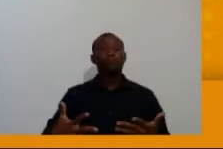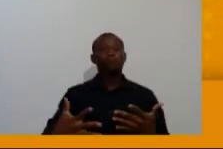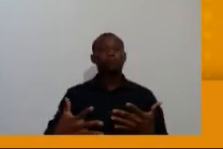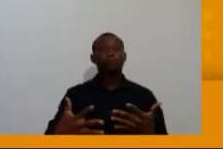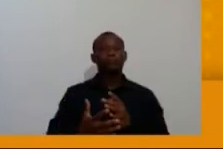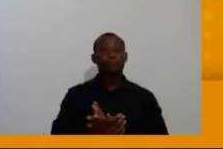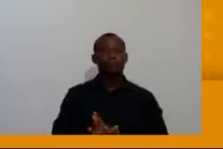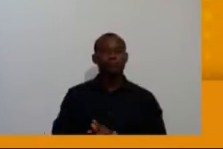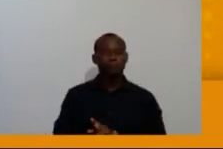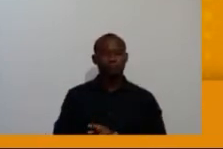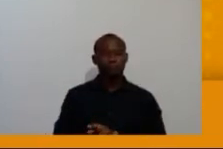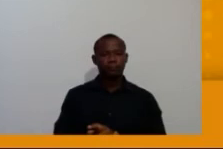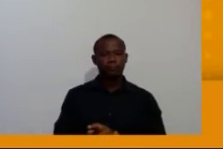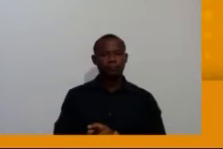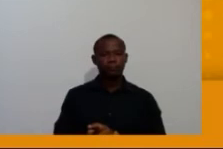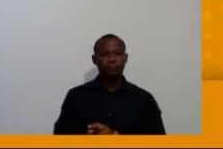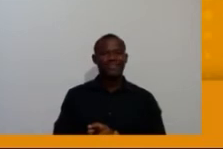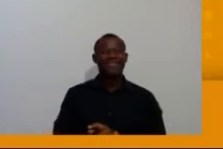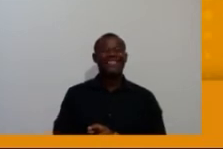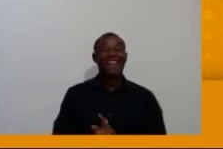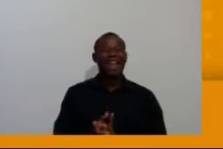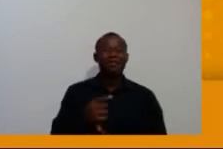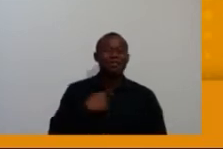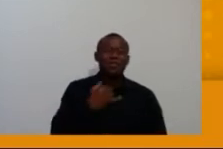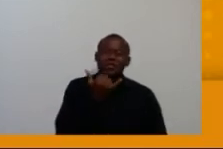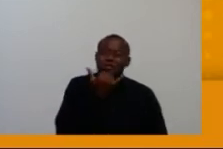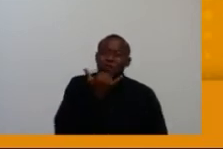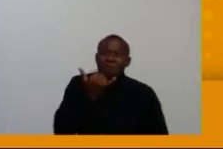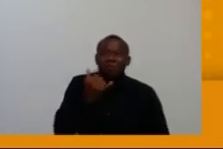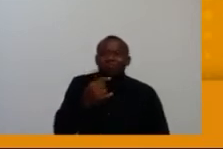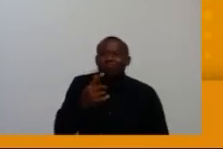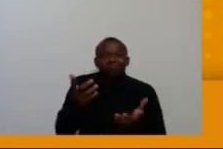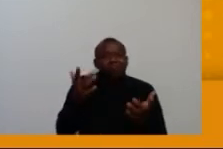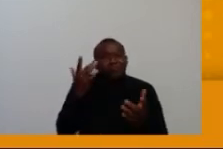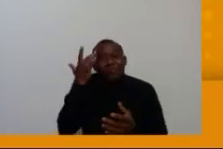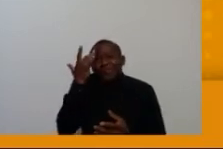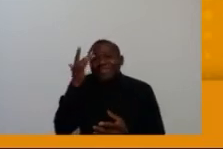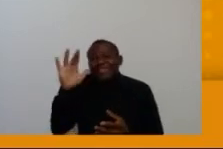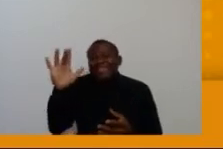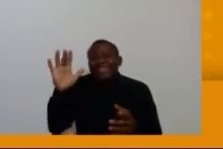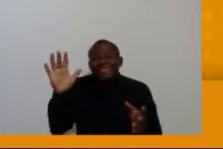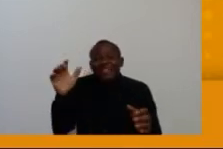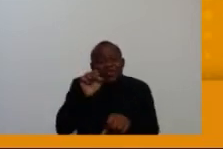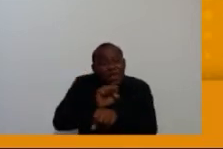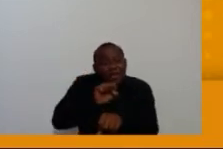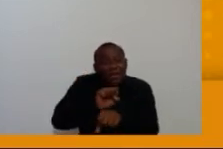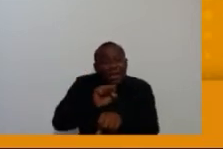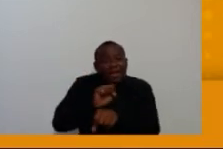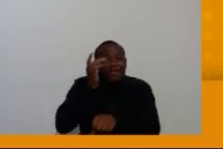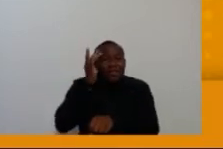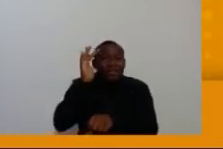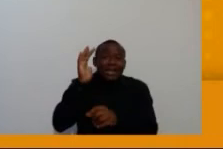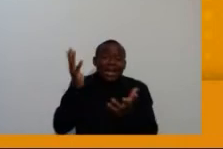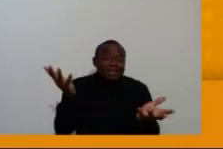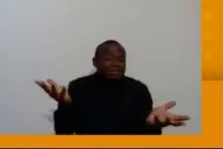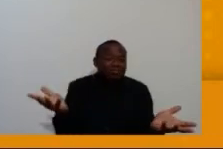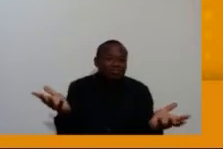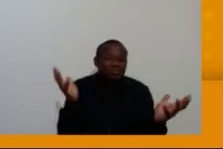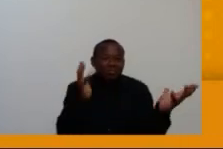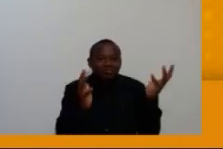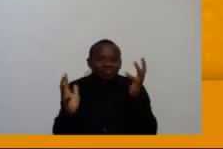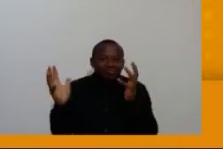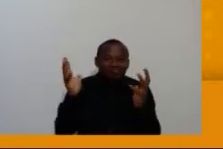eu não sei o que fazer. A gente precisa ter uma confirmação dele, né? Que ele disse que ele não estava ouvindo.